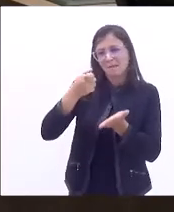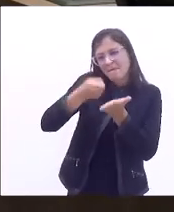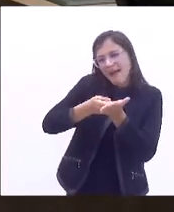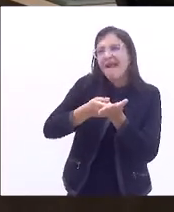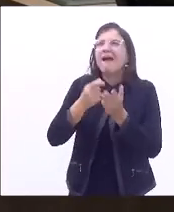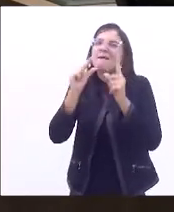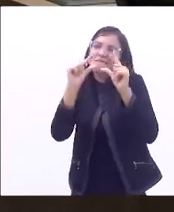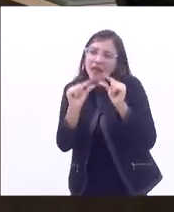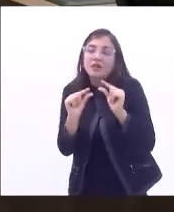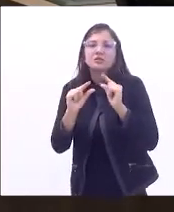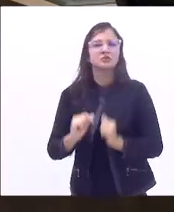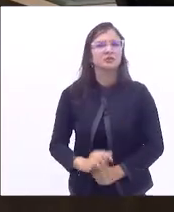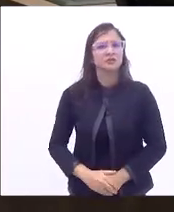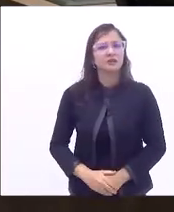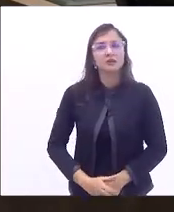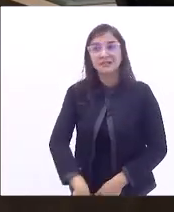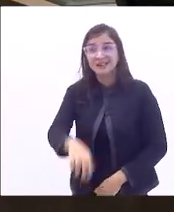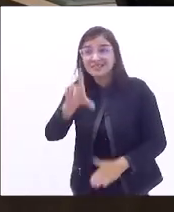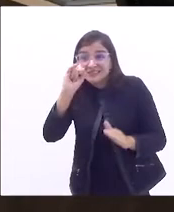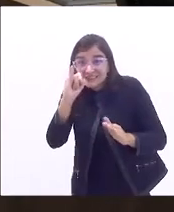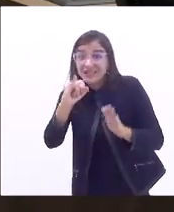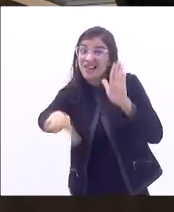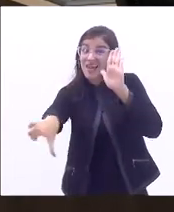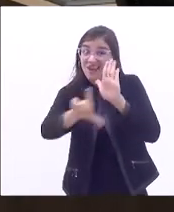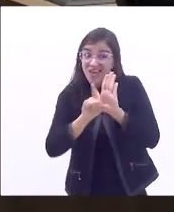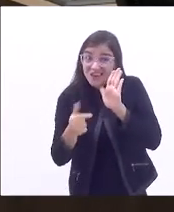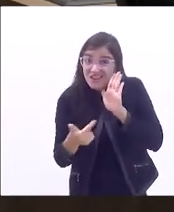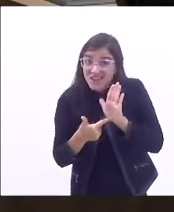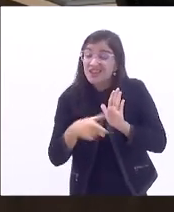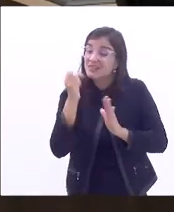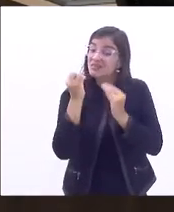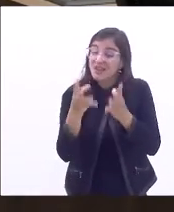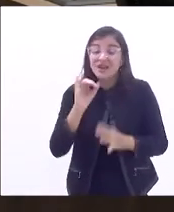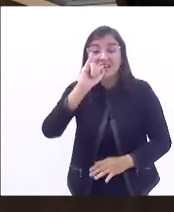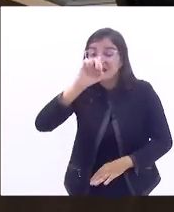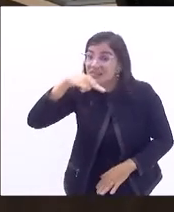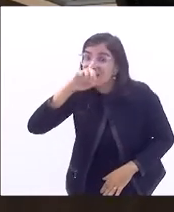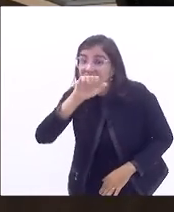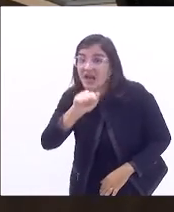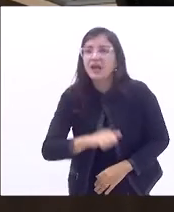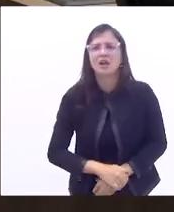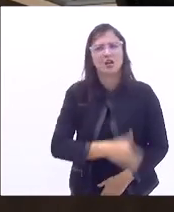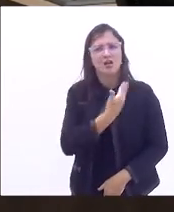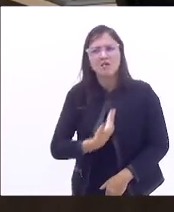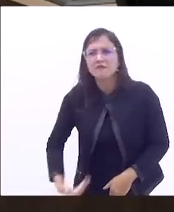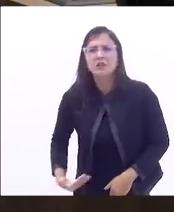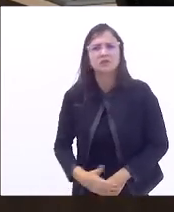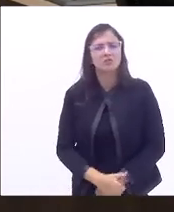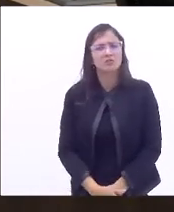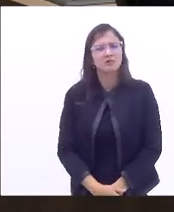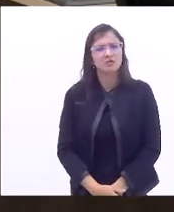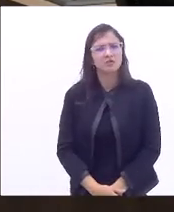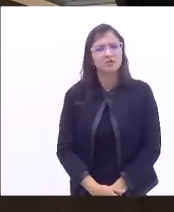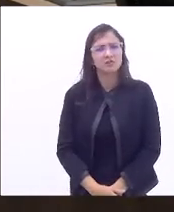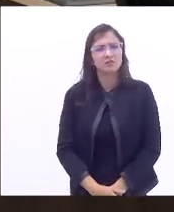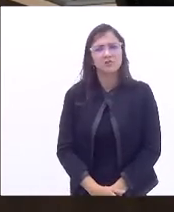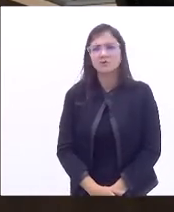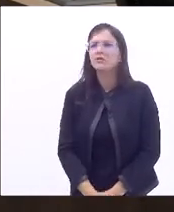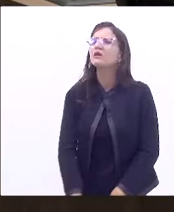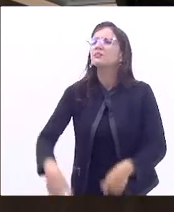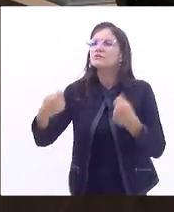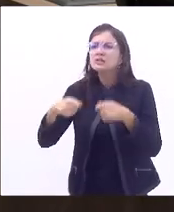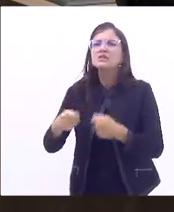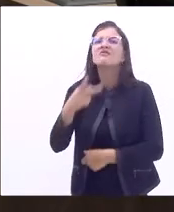se na lei nós vamos dar para o INEA, para o governador, a prerrogativa de